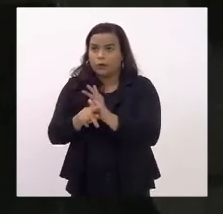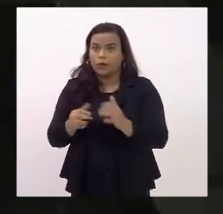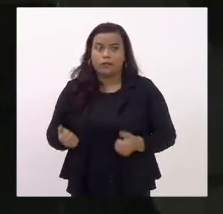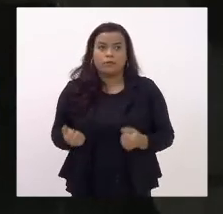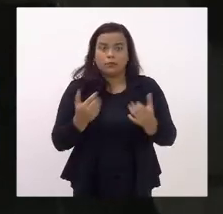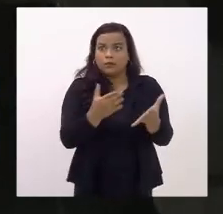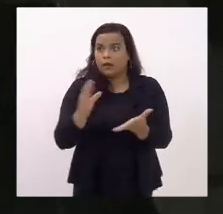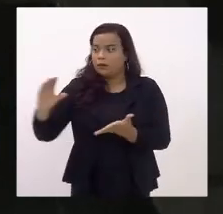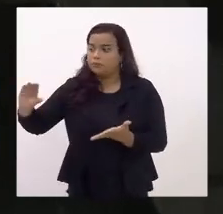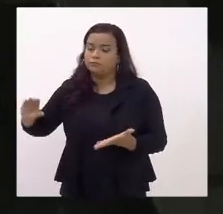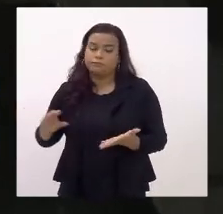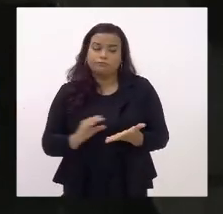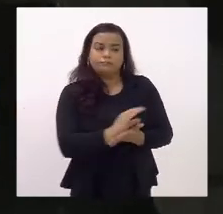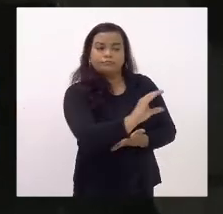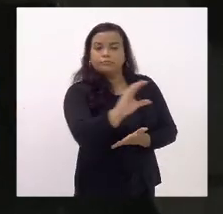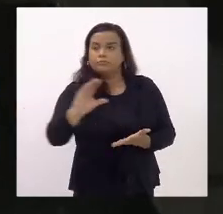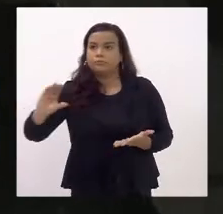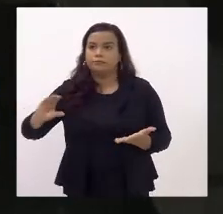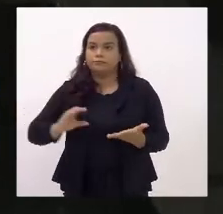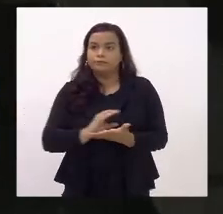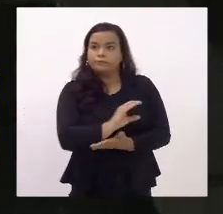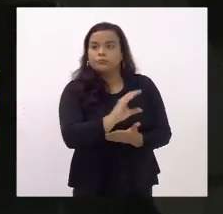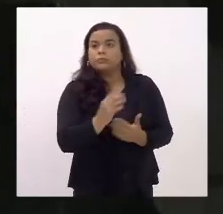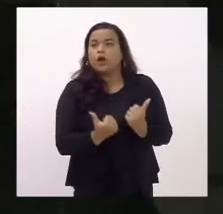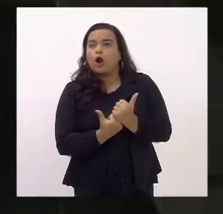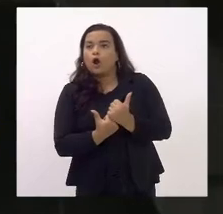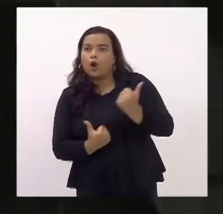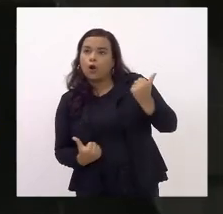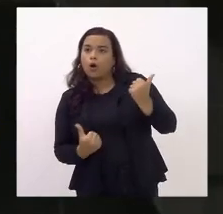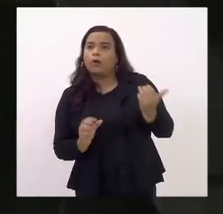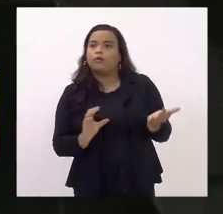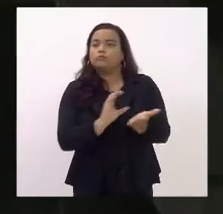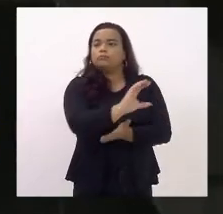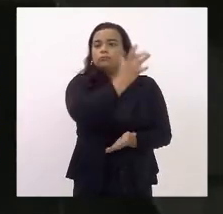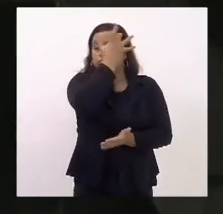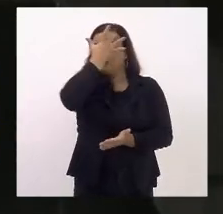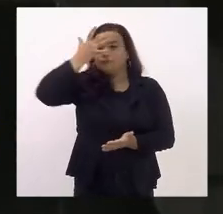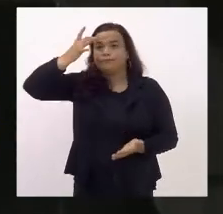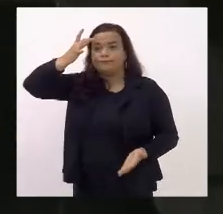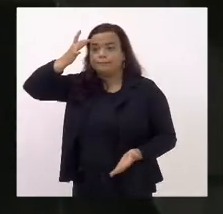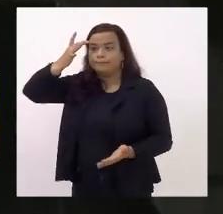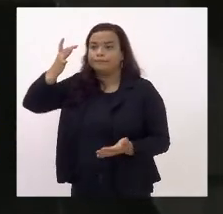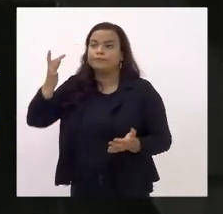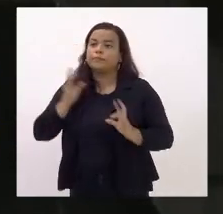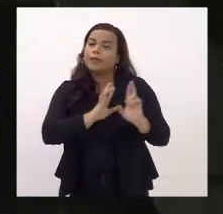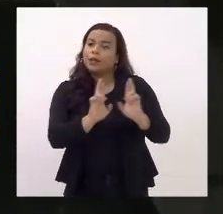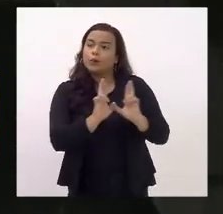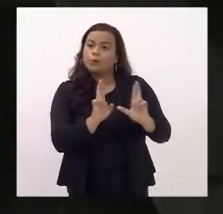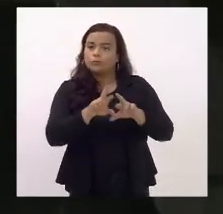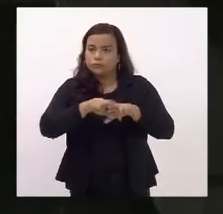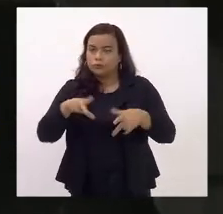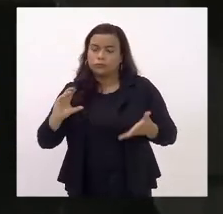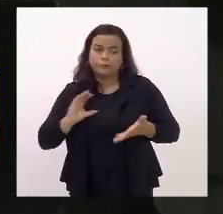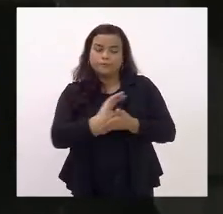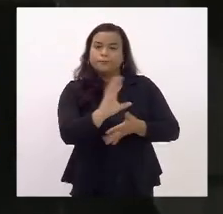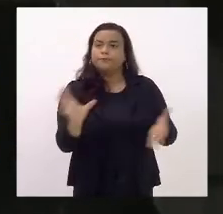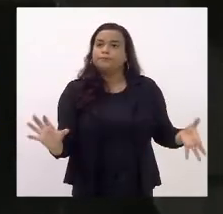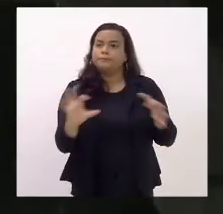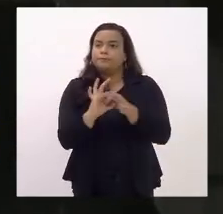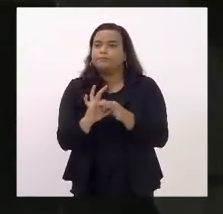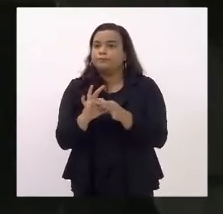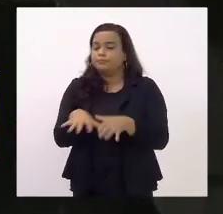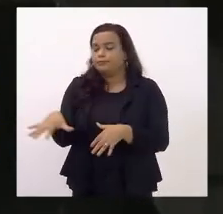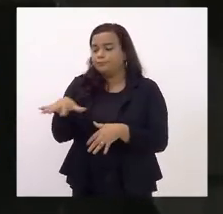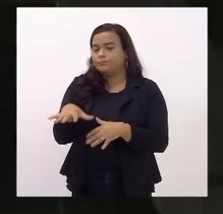destinasse recursos para participar do cofinanciamento da saúde mental, recursos, inclusive, vinculados,